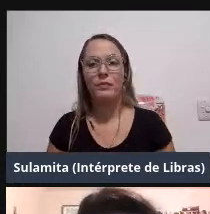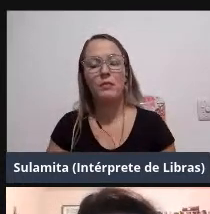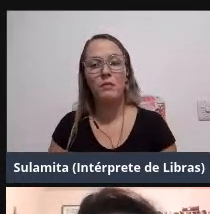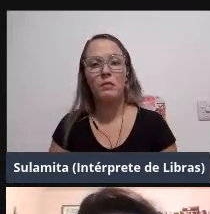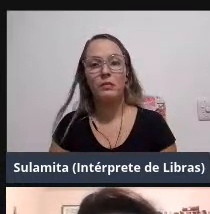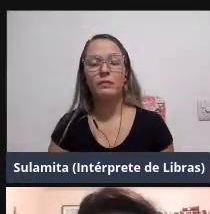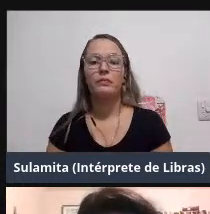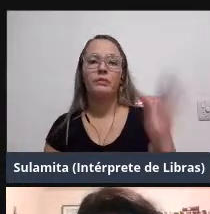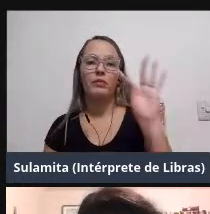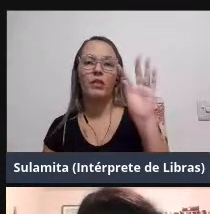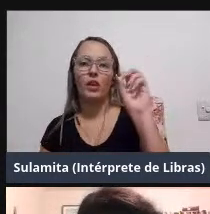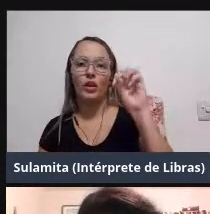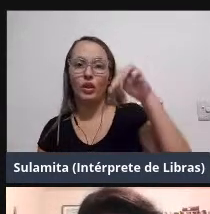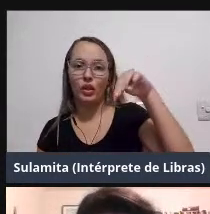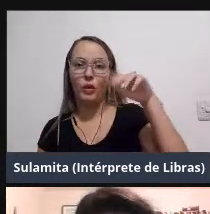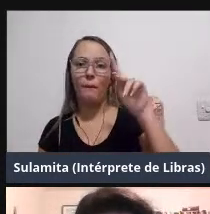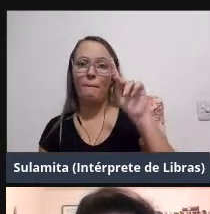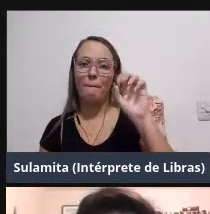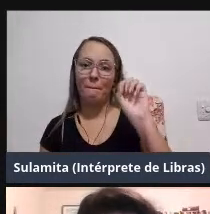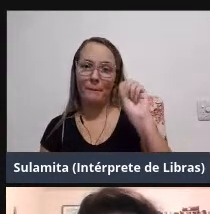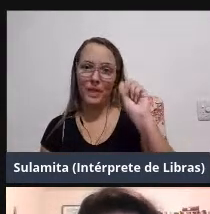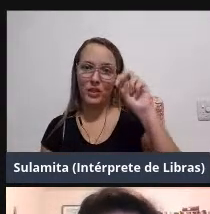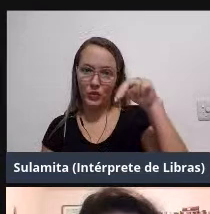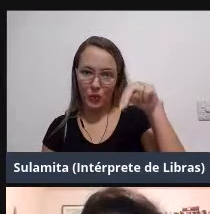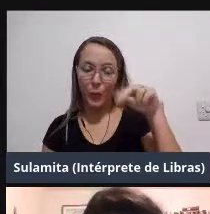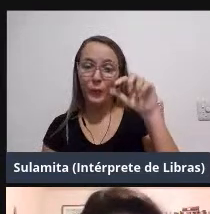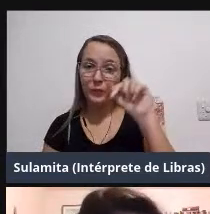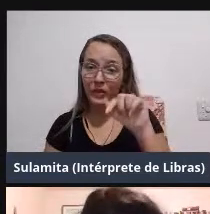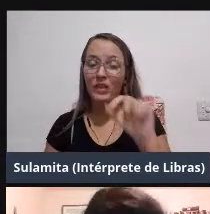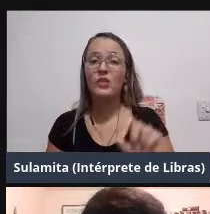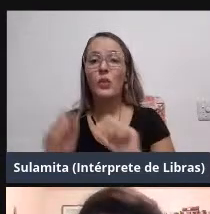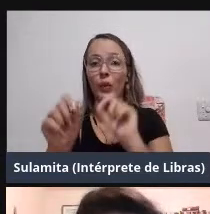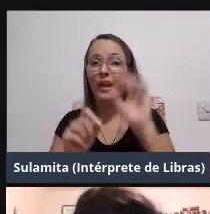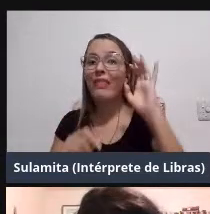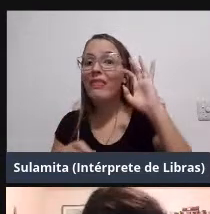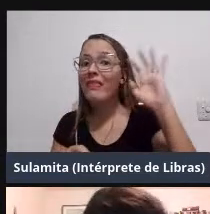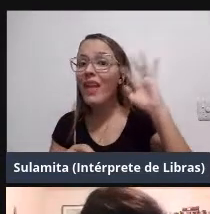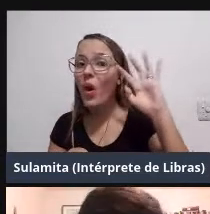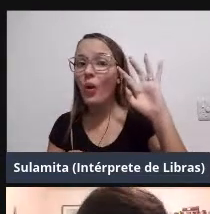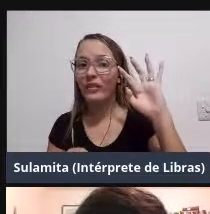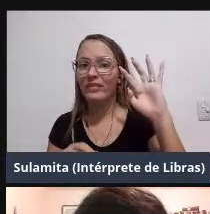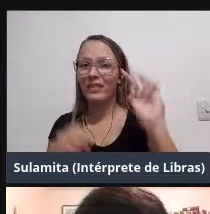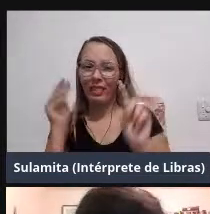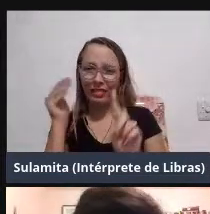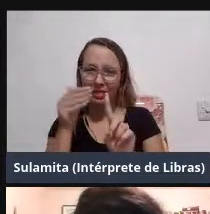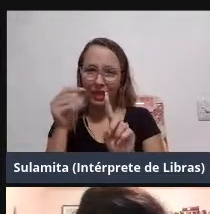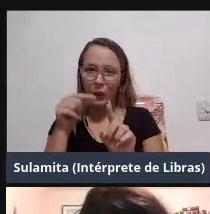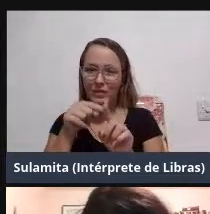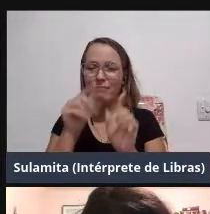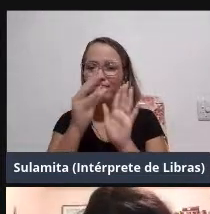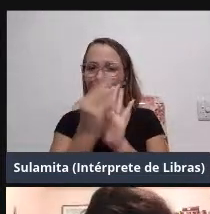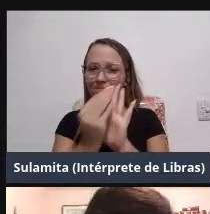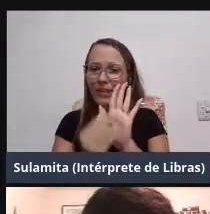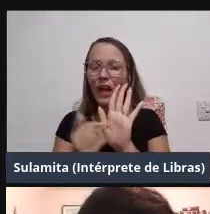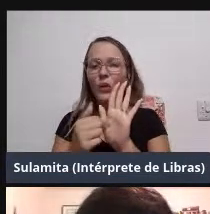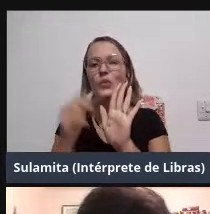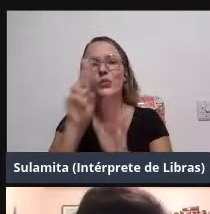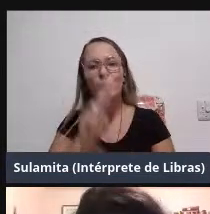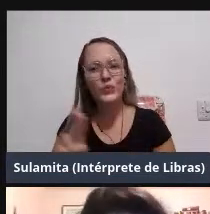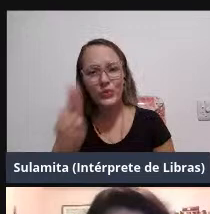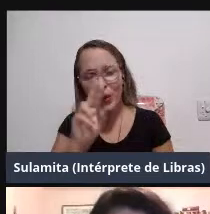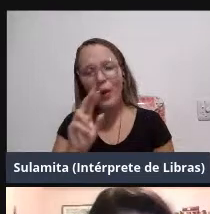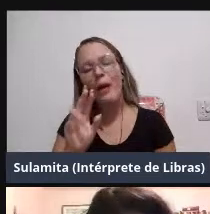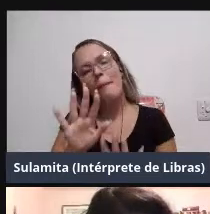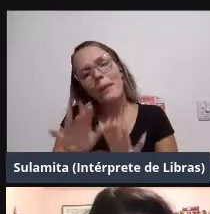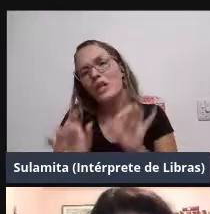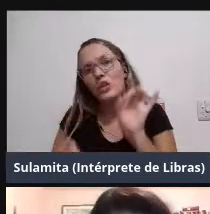Thompson, né, como recurso teórico e outros, né, como lá eu falei do mestrado Sertor, mas logicamente que não são